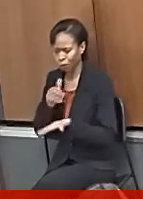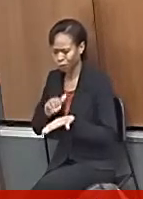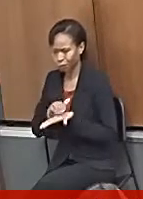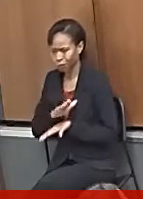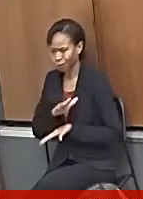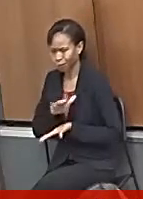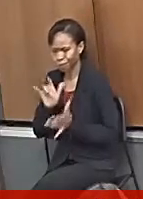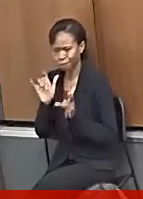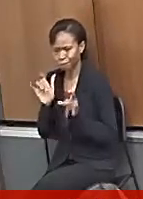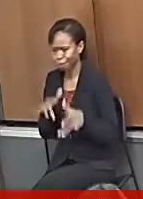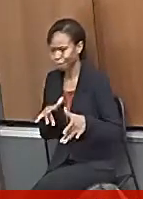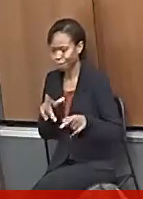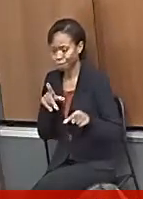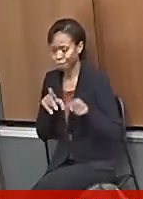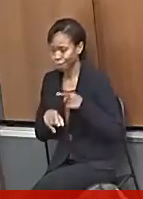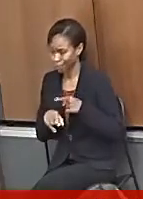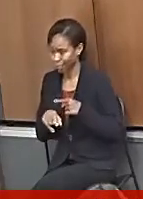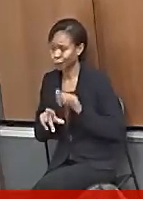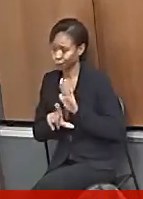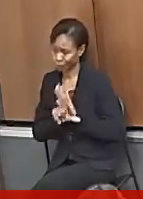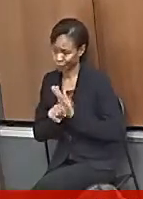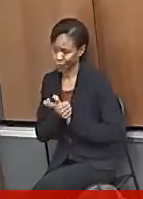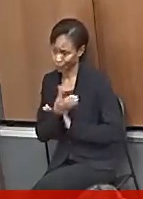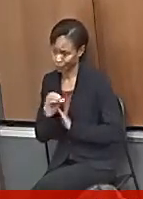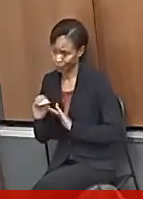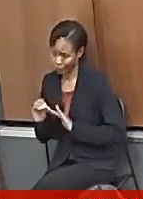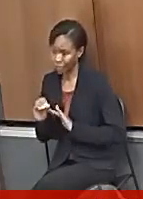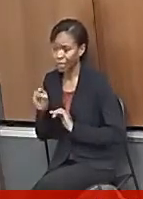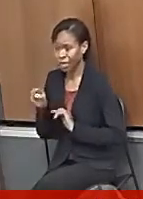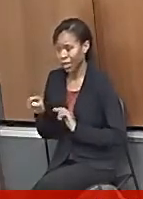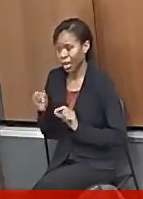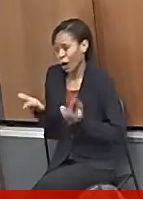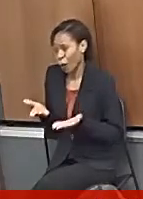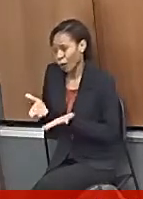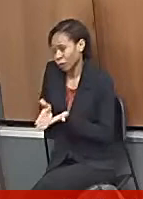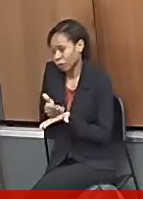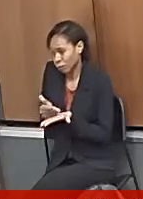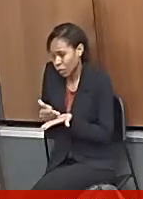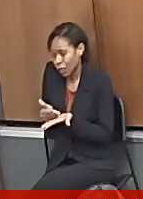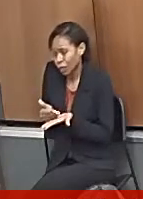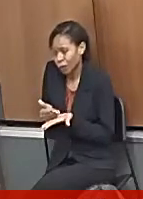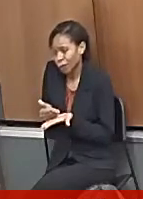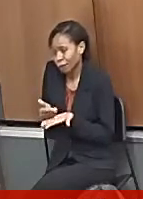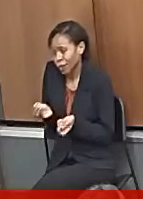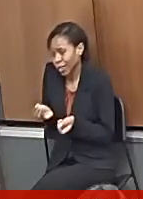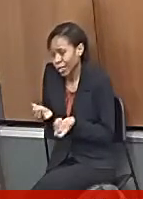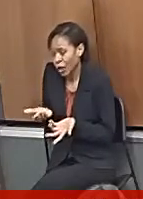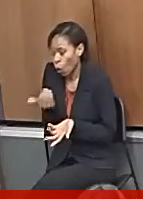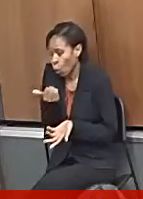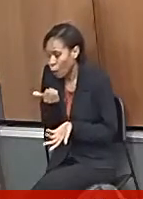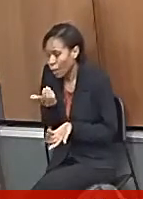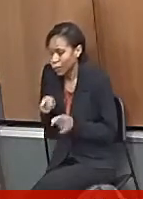dizendo foi desligado da lei sem e está fazendo vaquinha pra comer tomar remédio